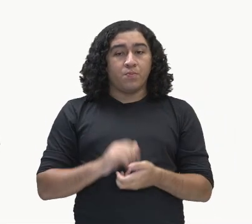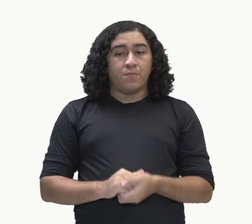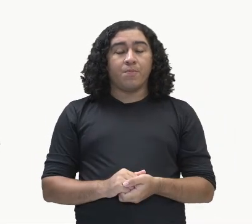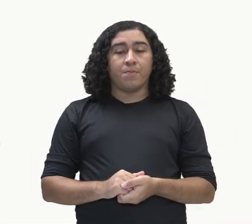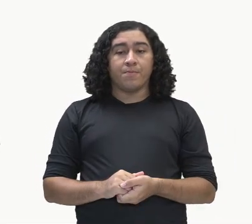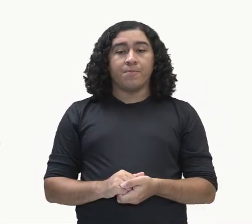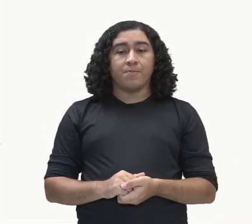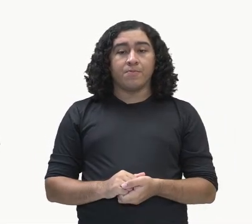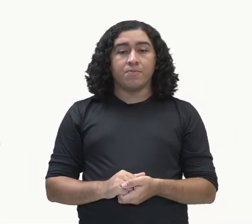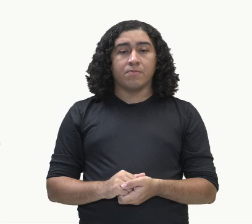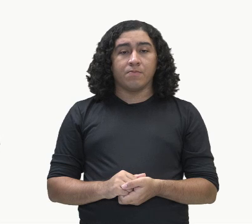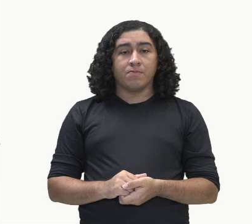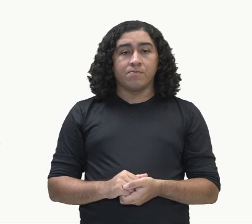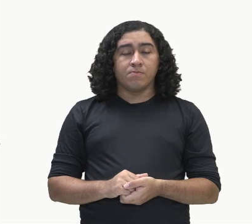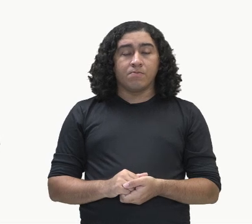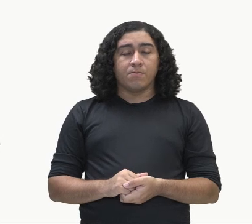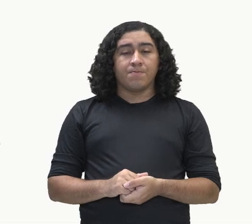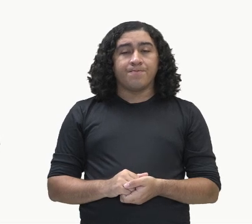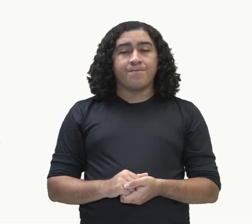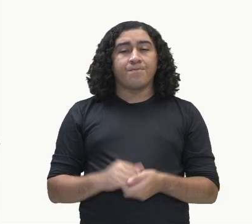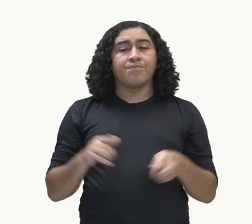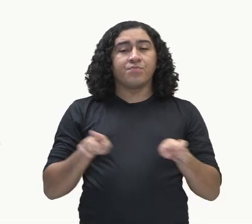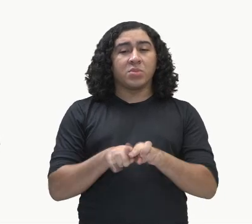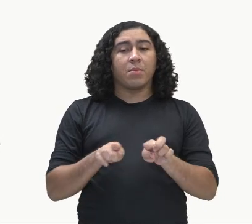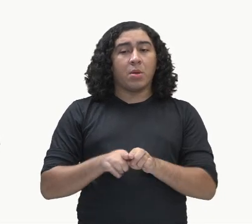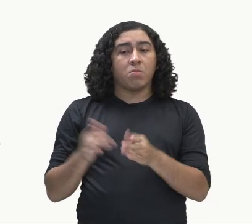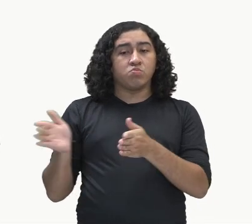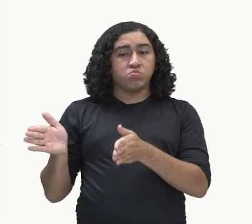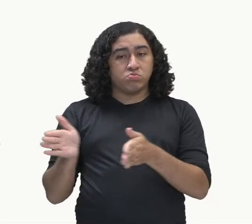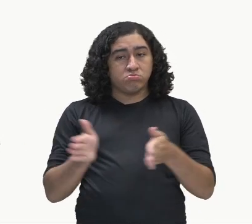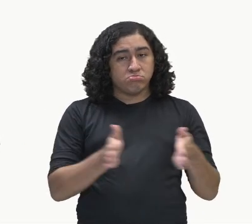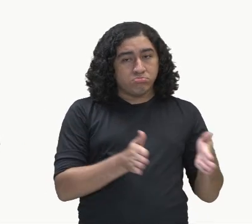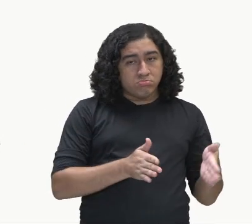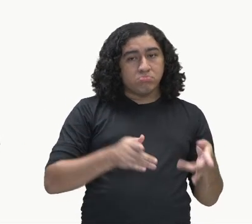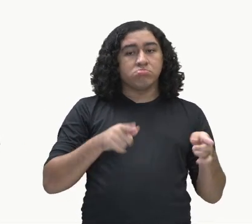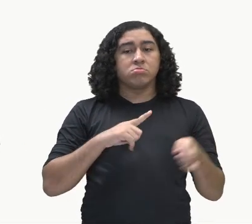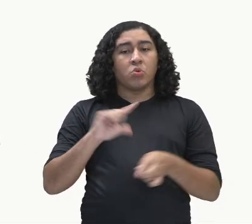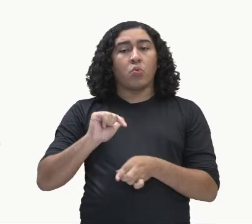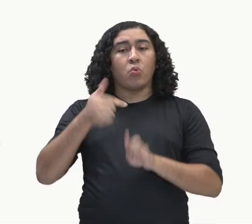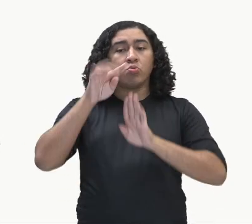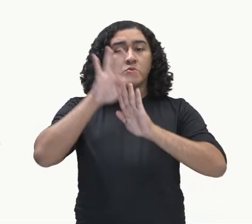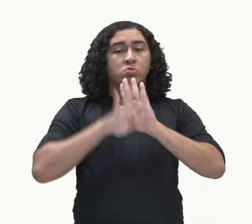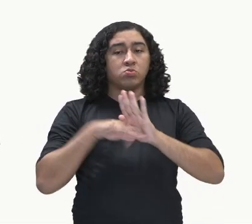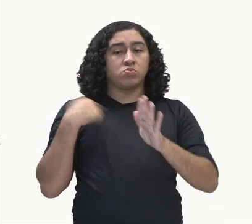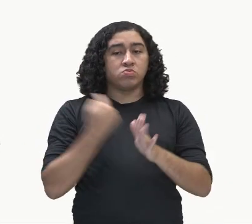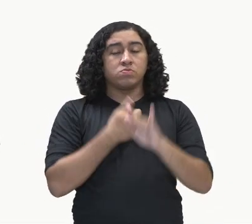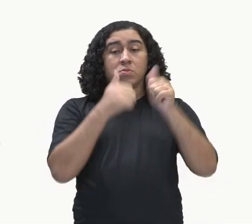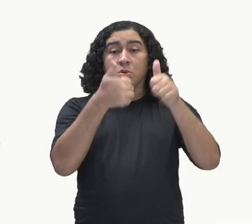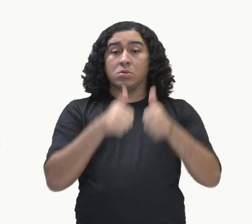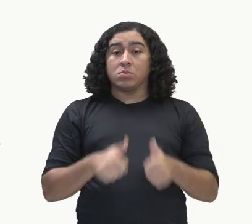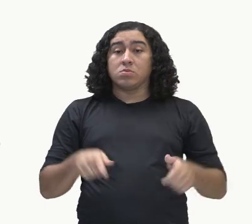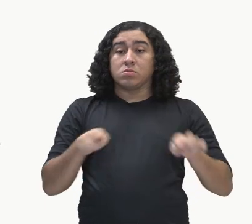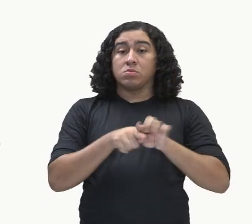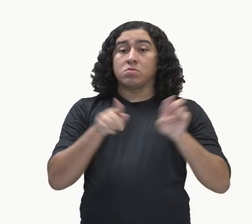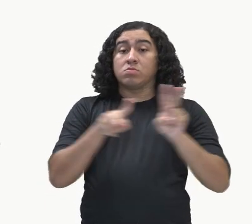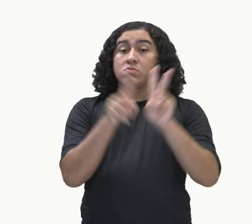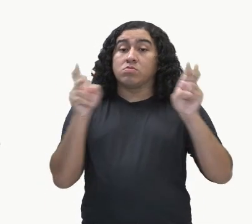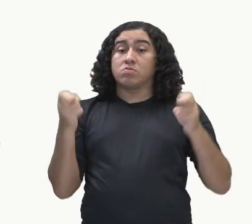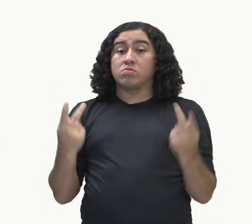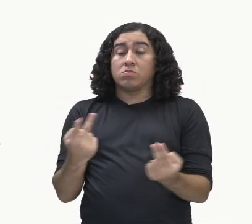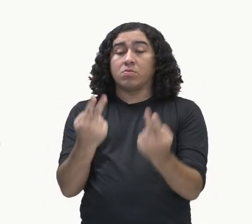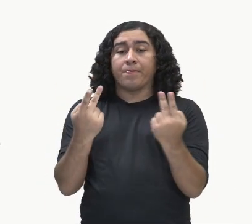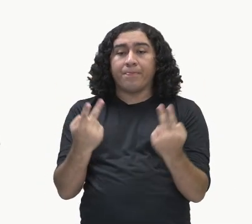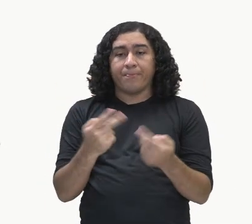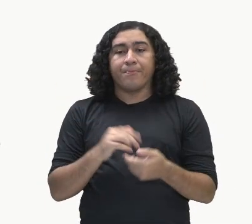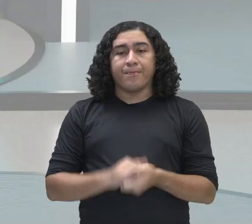ok? E aí a gente passa um pouquinho mais adiante, porque tem outros textos que a gente vai ver também esse tópico da